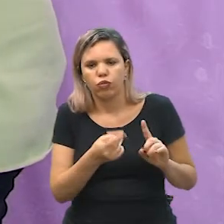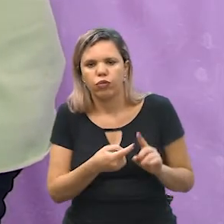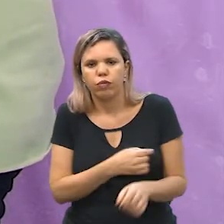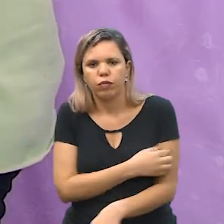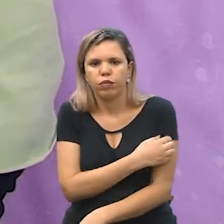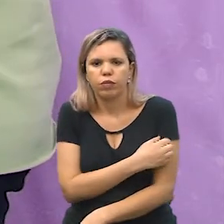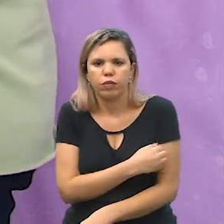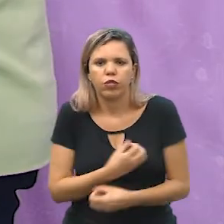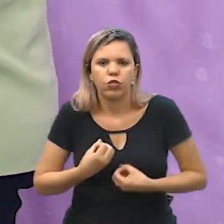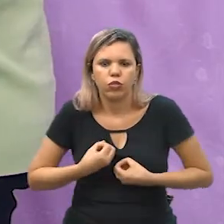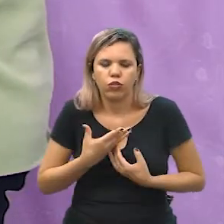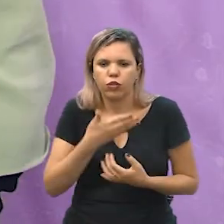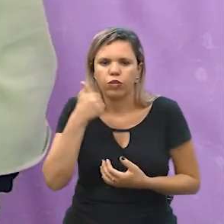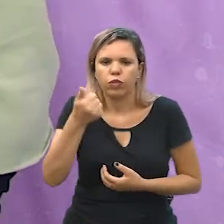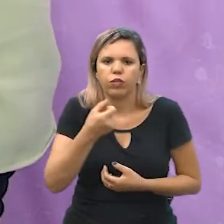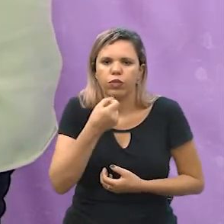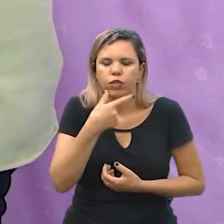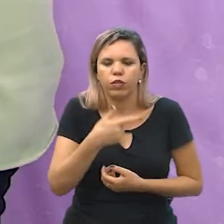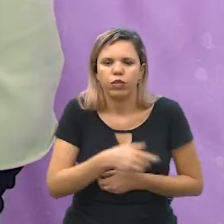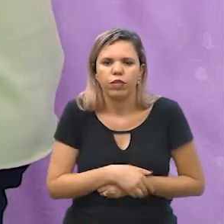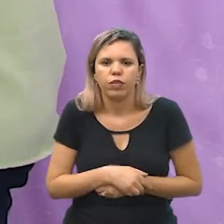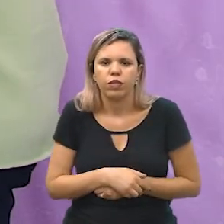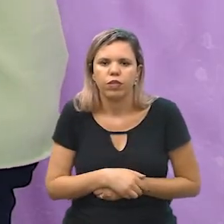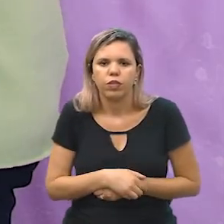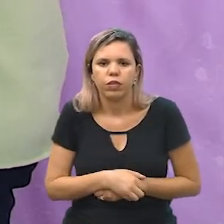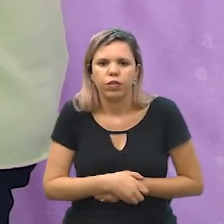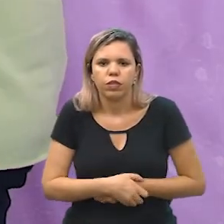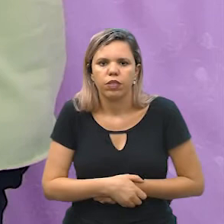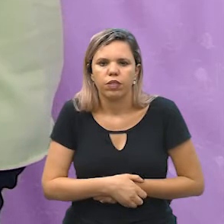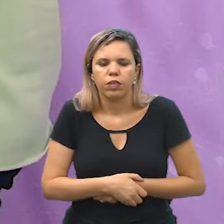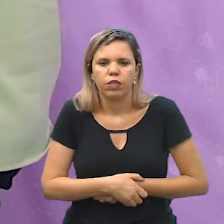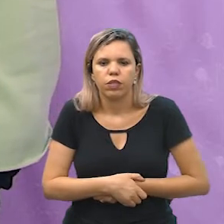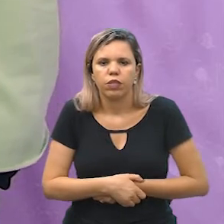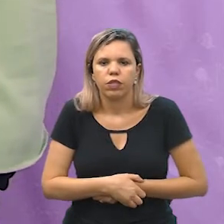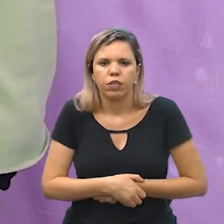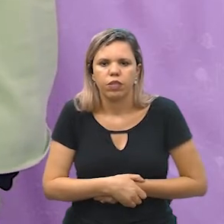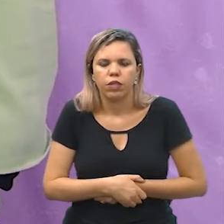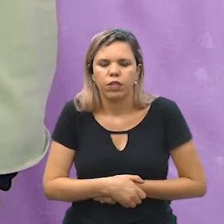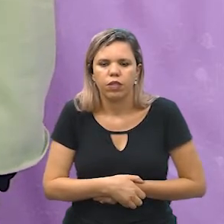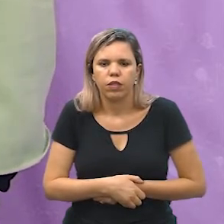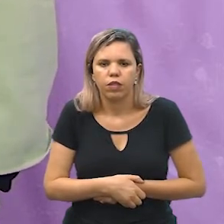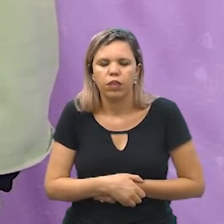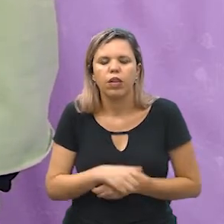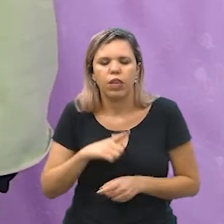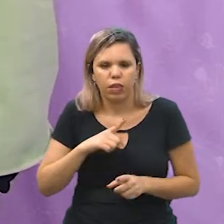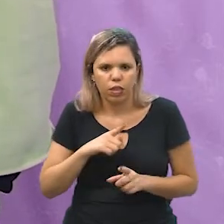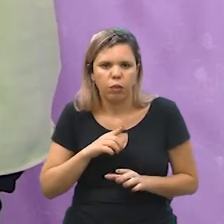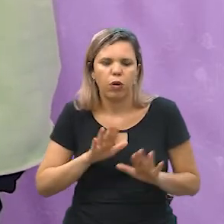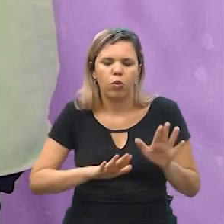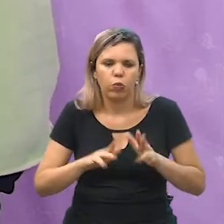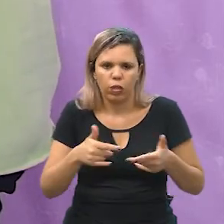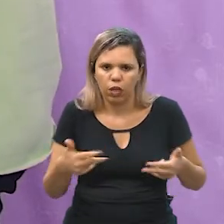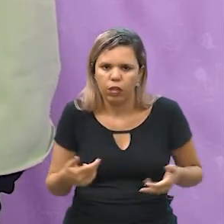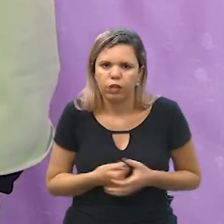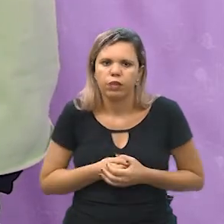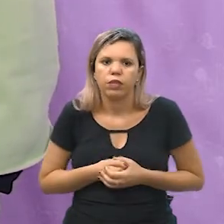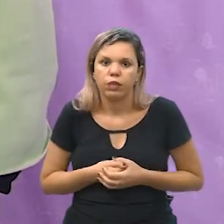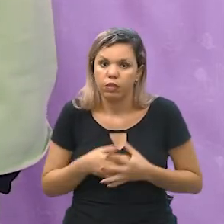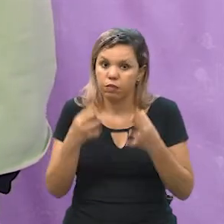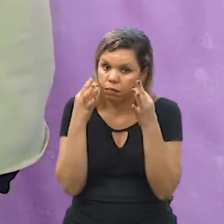A informação é o melhor remédio. Ô, doutora, exatamente, informação, o autocuidado,